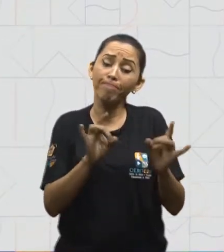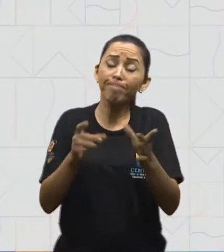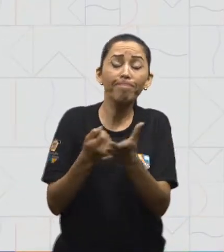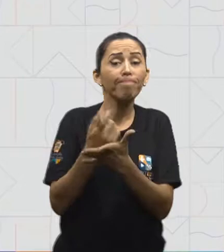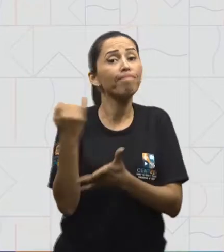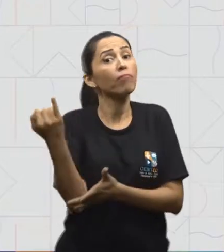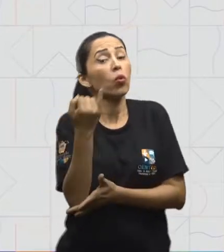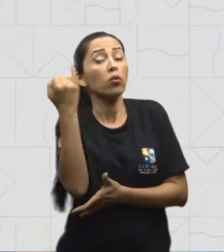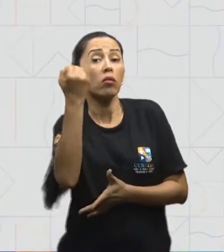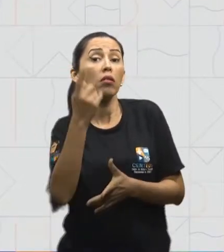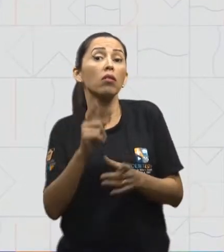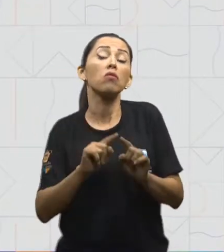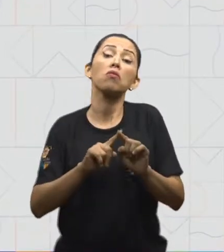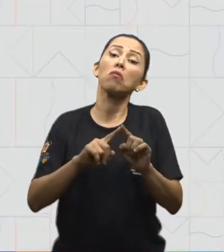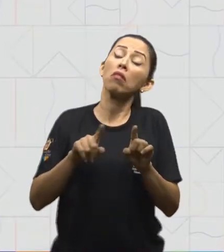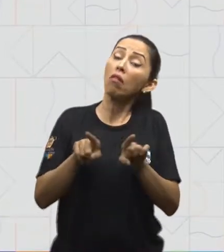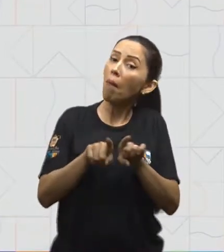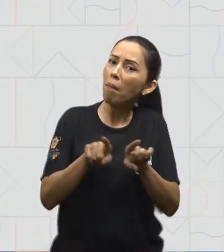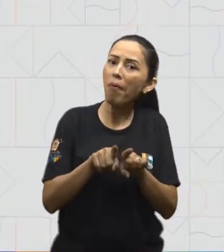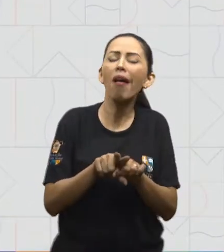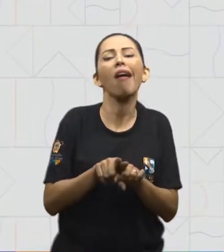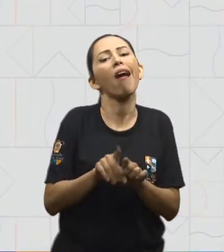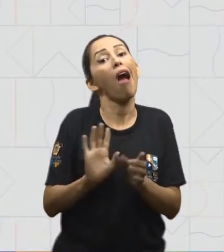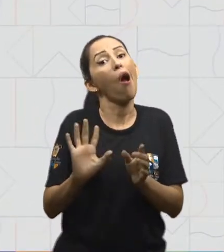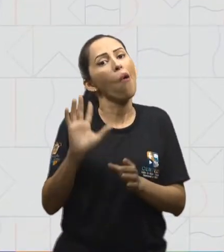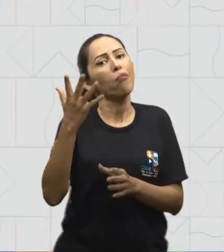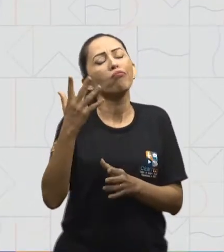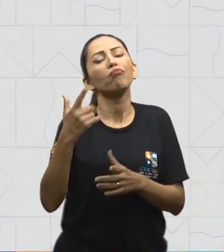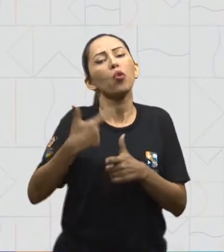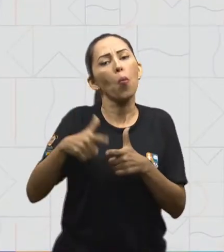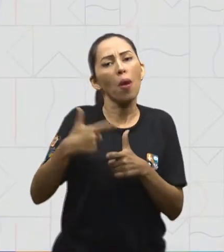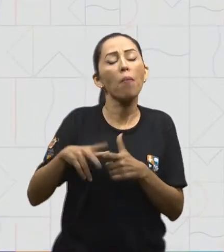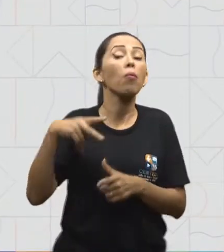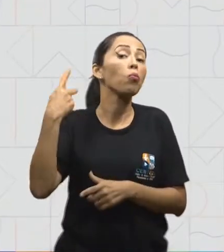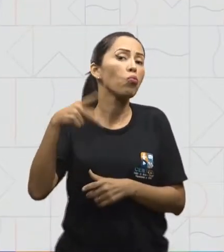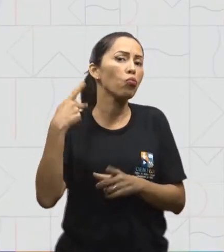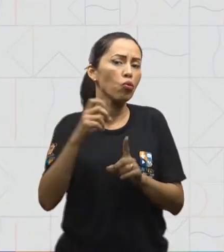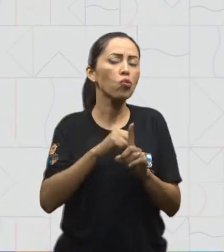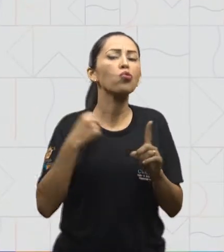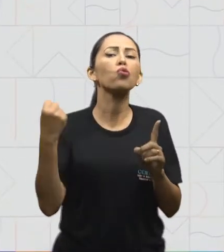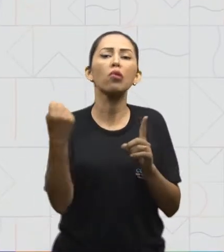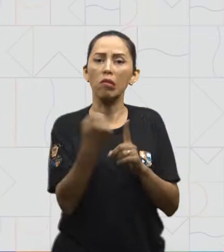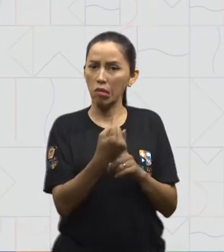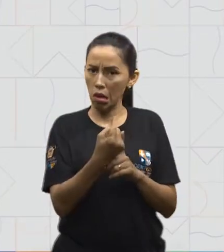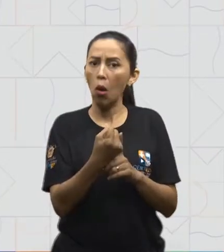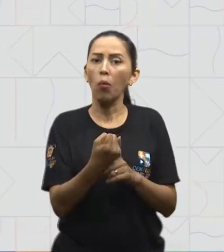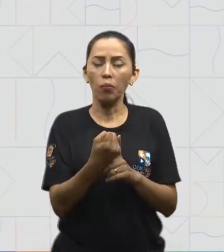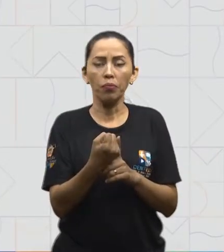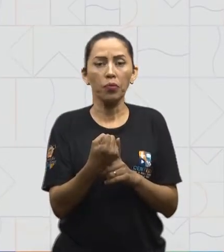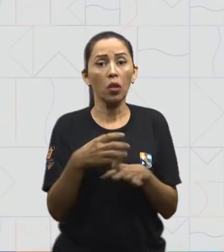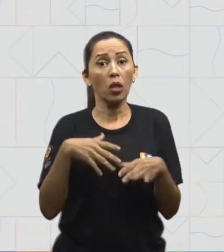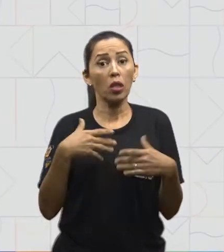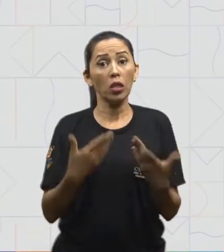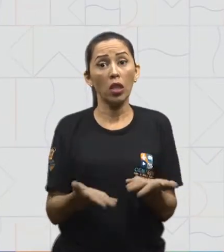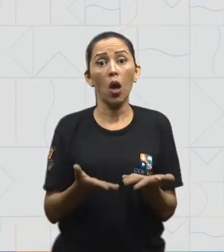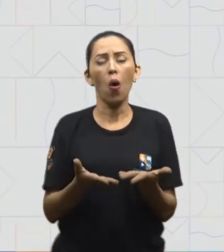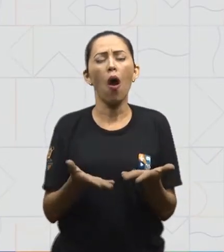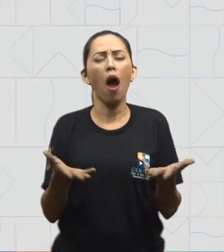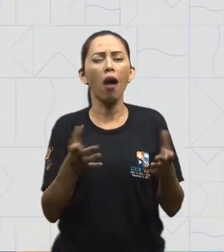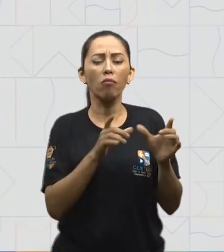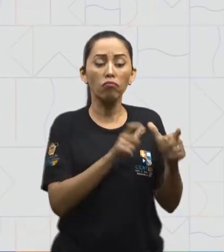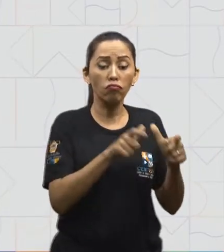necessária, mas ao mesmo tempo produziu conflitos políticos e sociais. Nesse sentido, as rotas foram